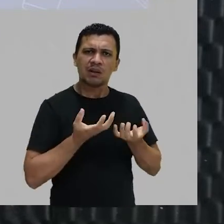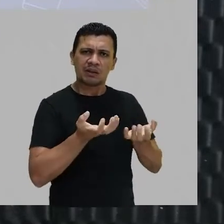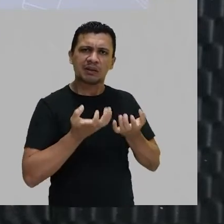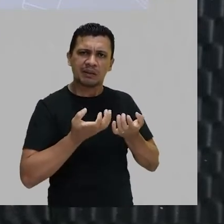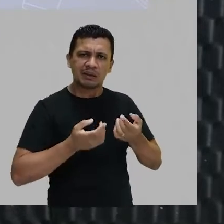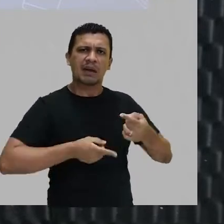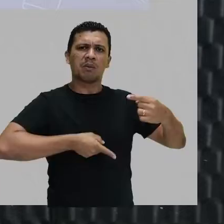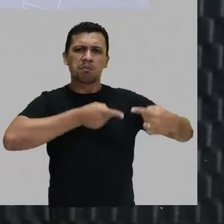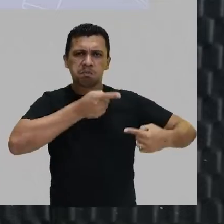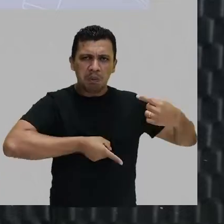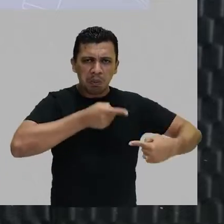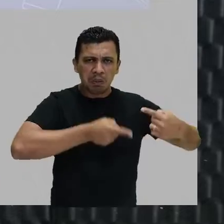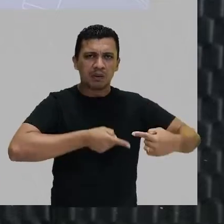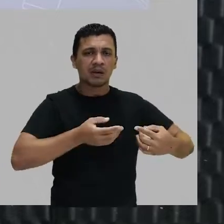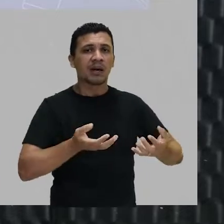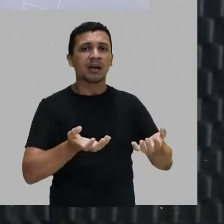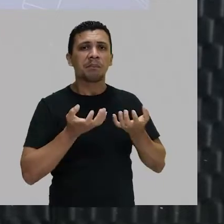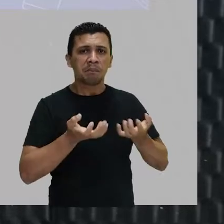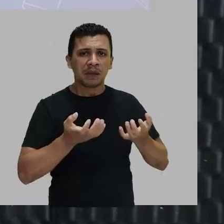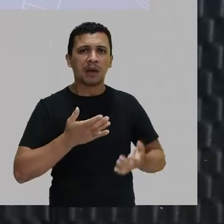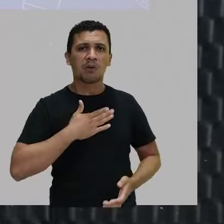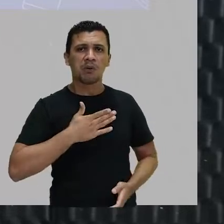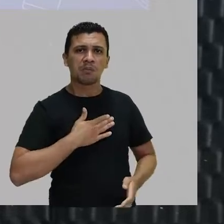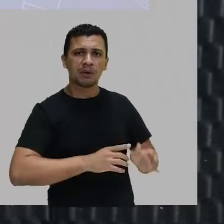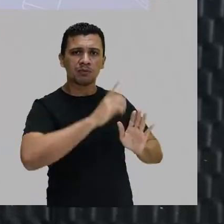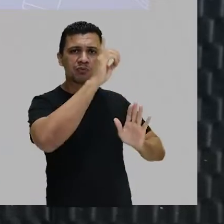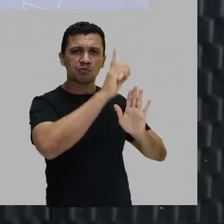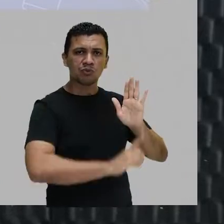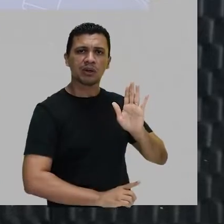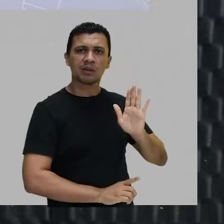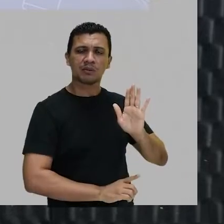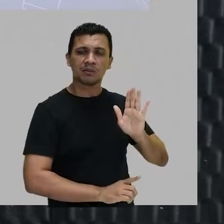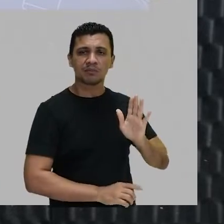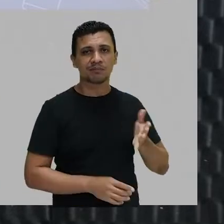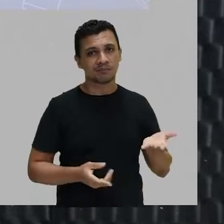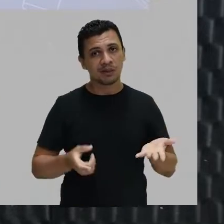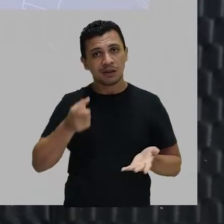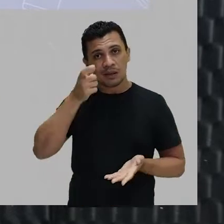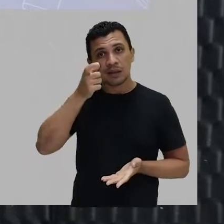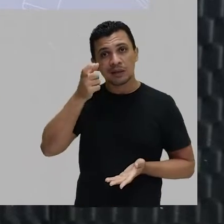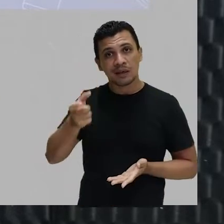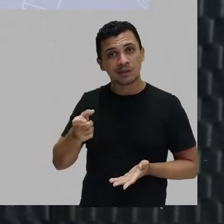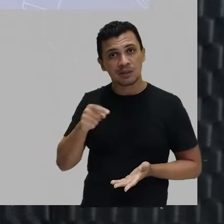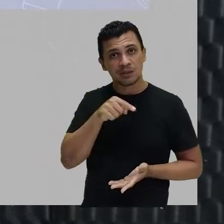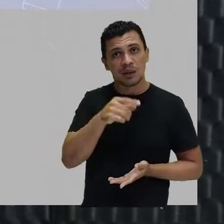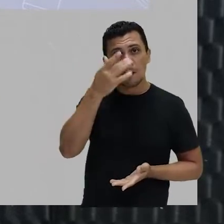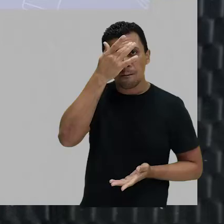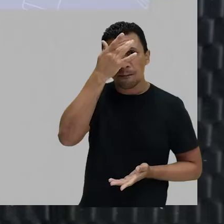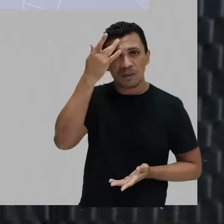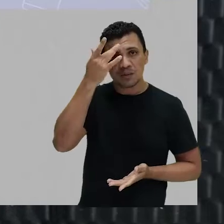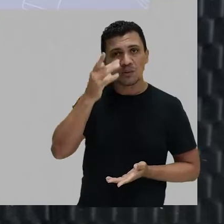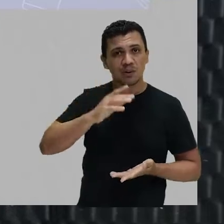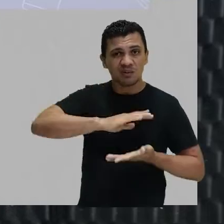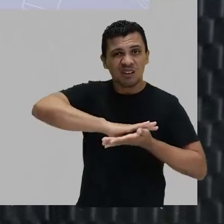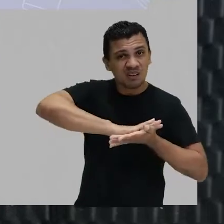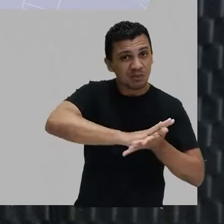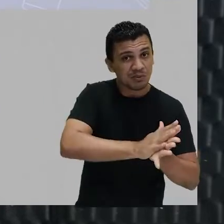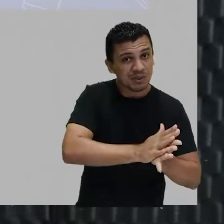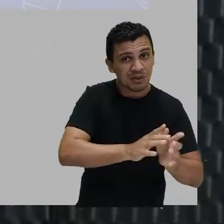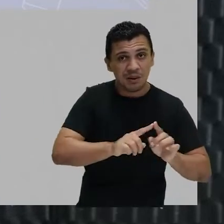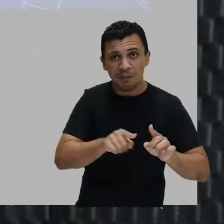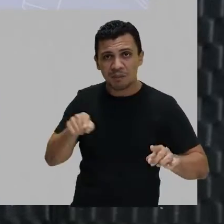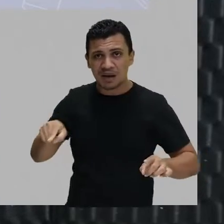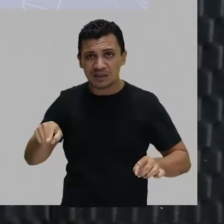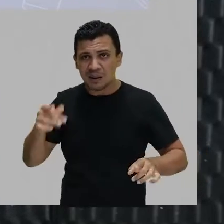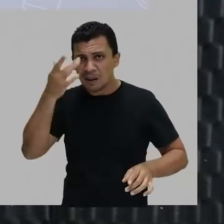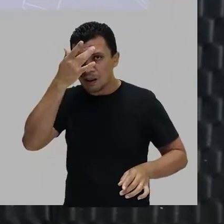meus direitos. Lógico, isso é interessante para quem é o oprimido, porque a gente vai discutir sobre isso, mas para quem é o opressor, nem tanto.